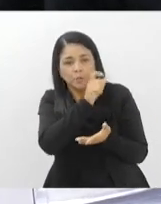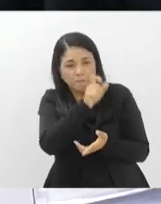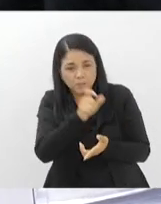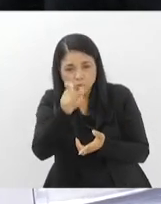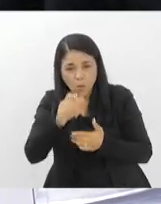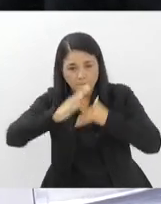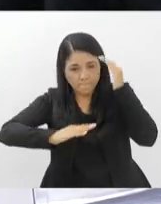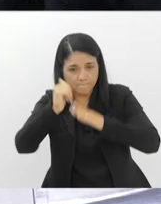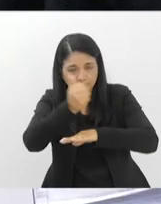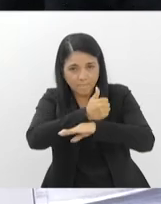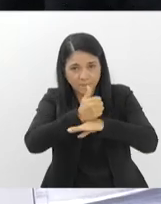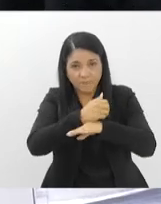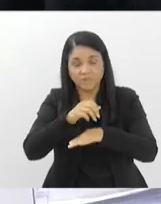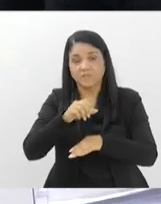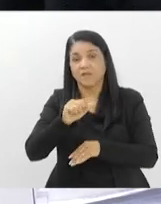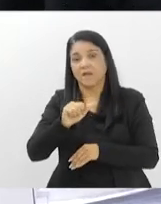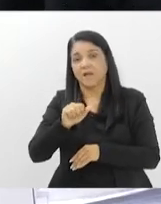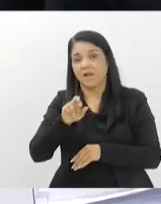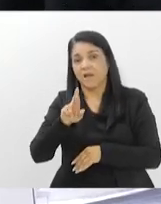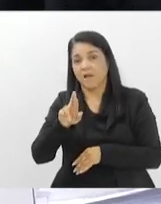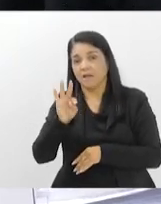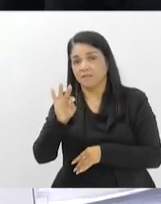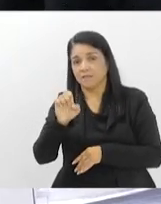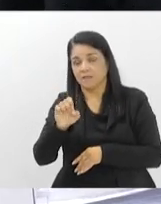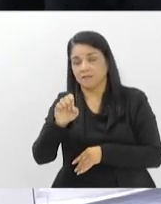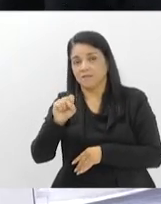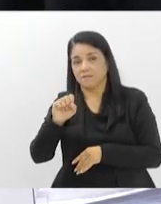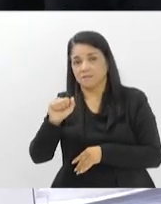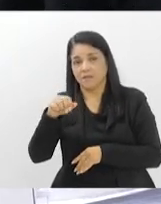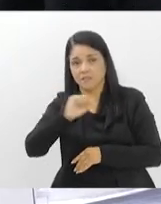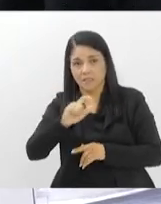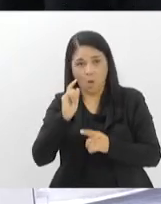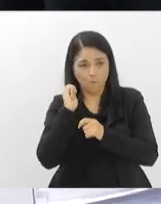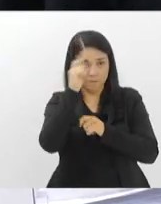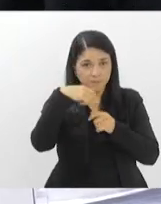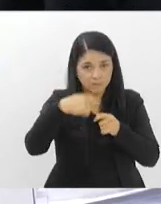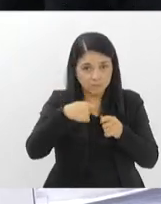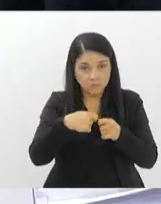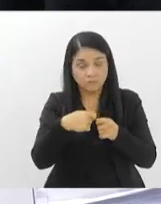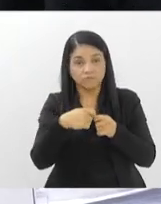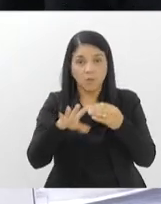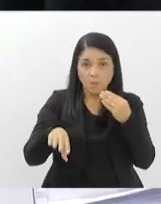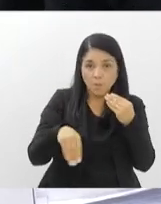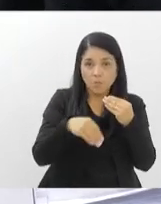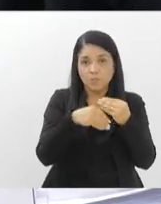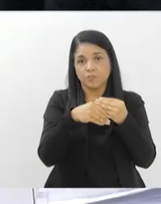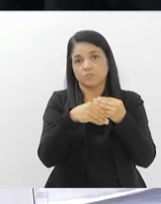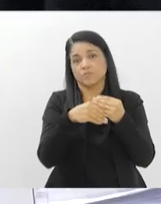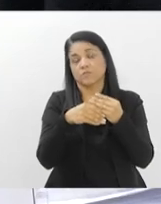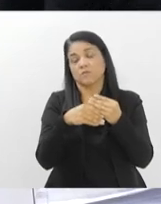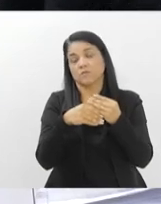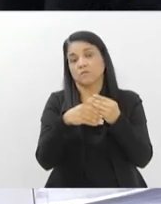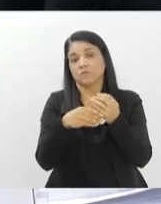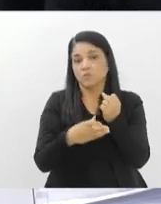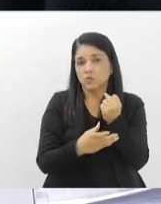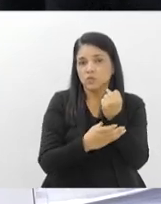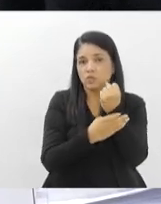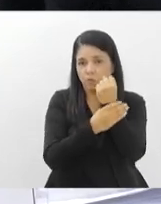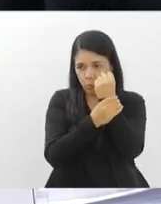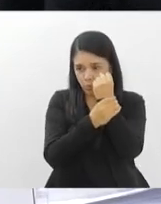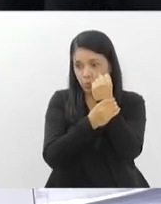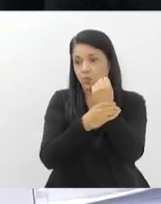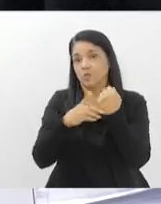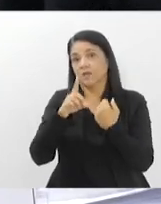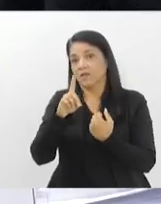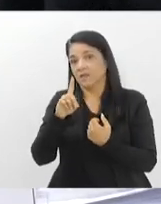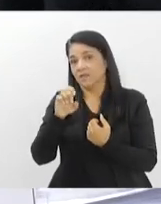pescadores artesanais, e inclusive essa questão do complemento a esse seguro defeso, né, que é